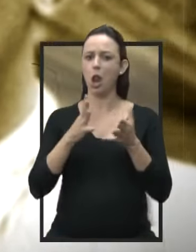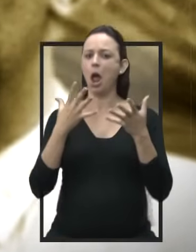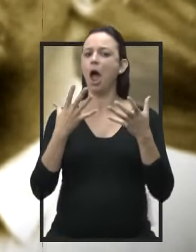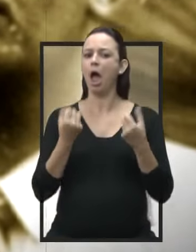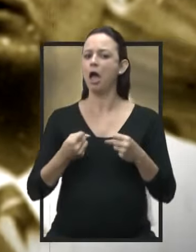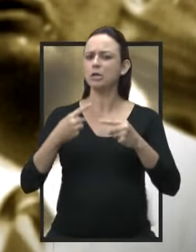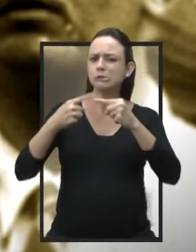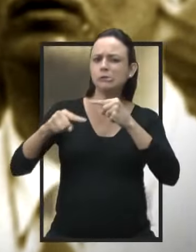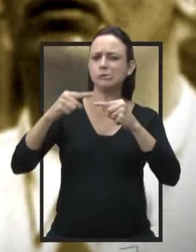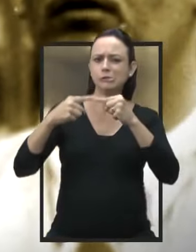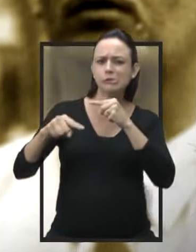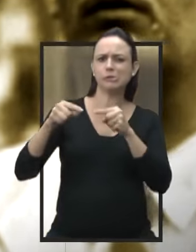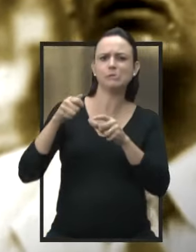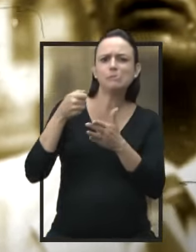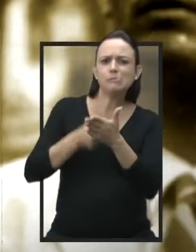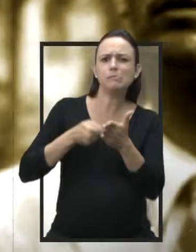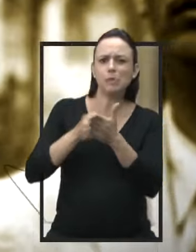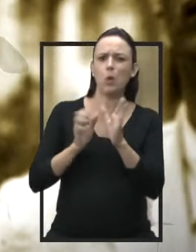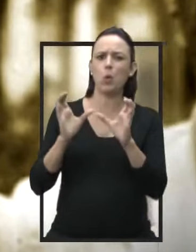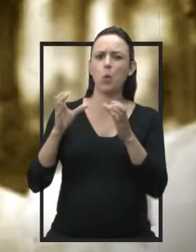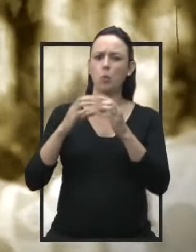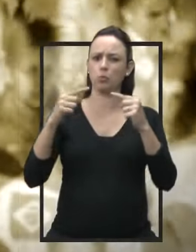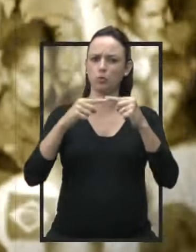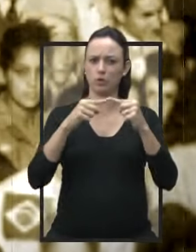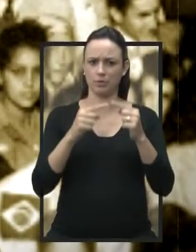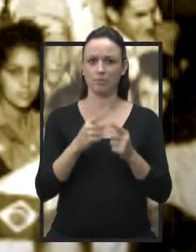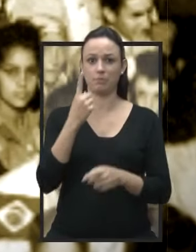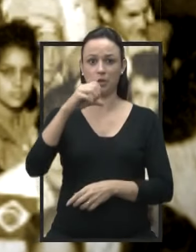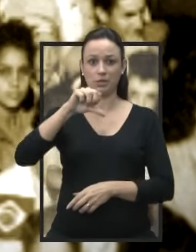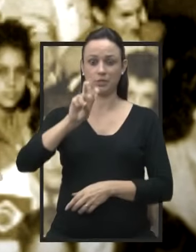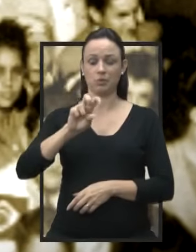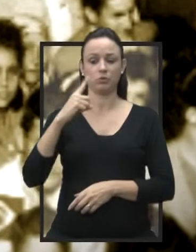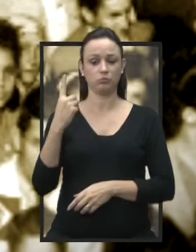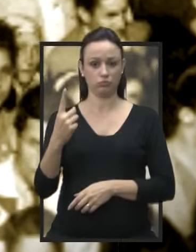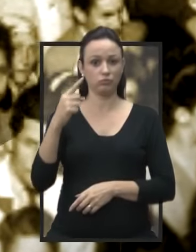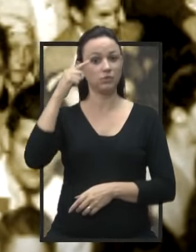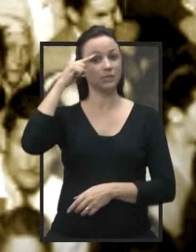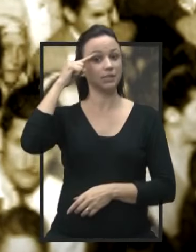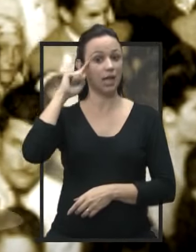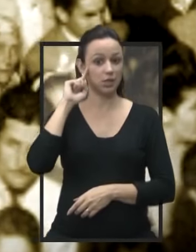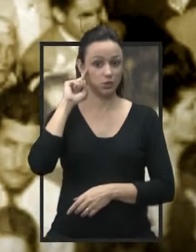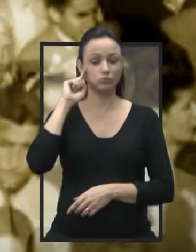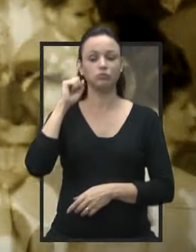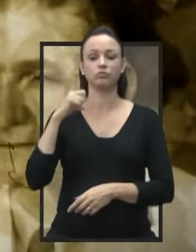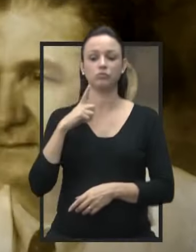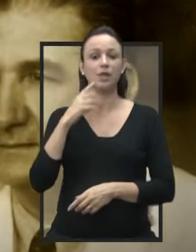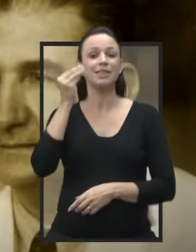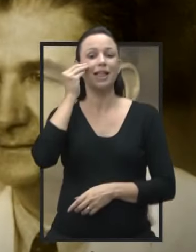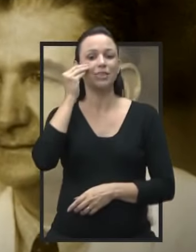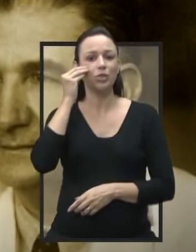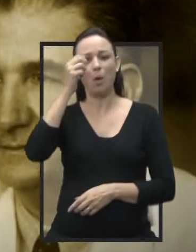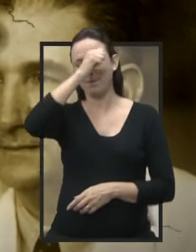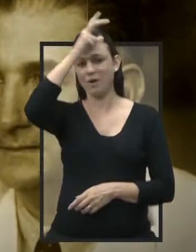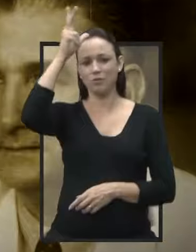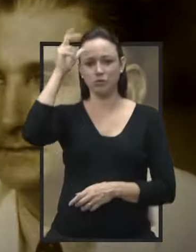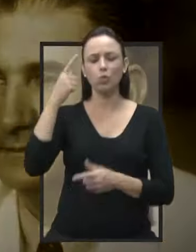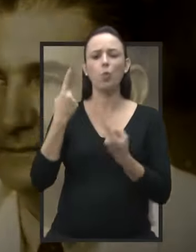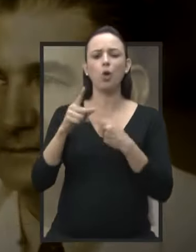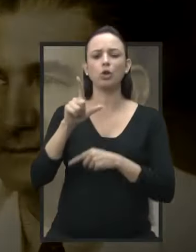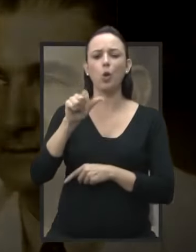trégua ao prefeito e ao grupo da situação. Em 1951, Zezinho Magalhães concorreu à prefeitura contra